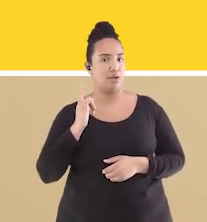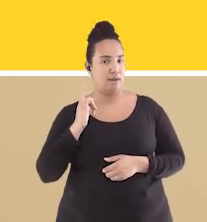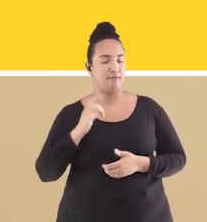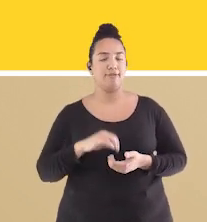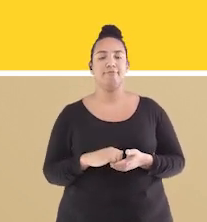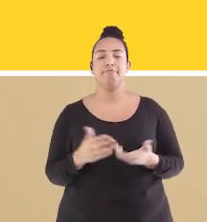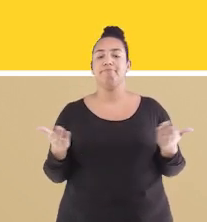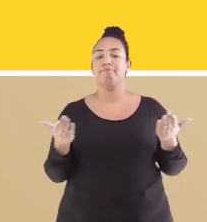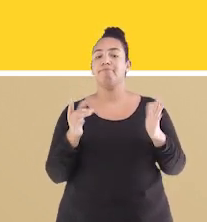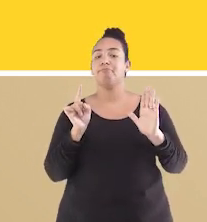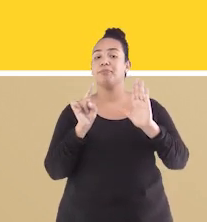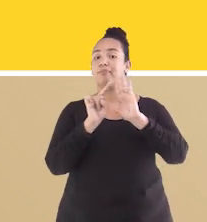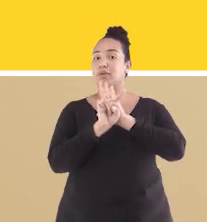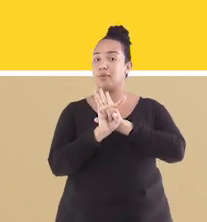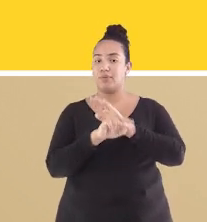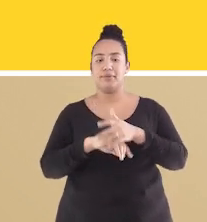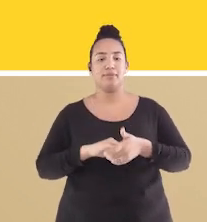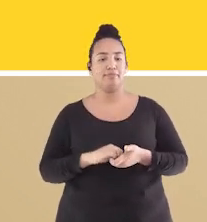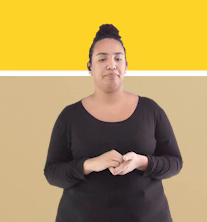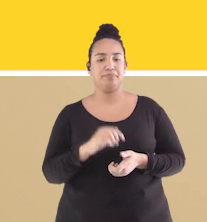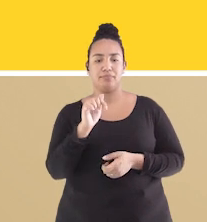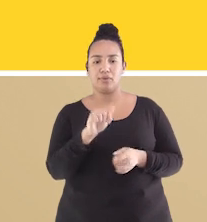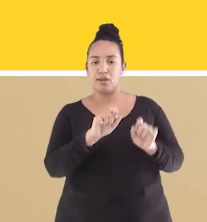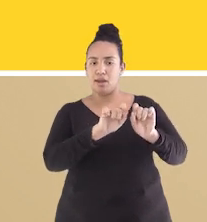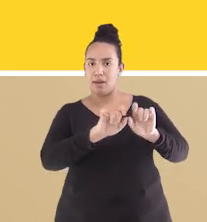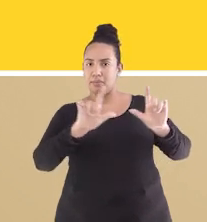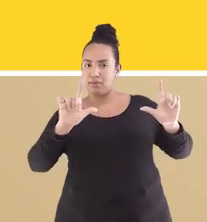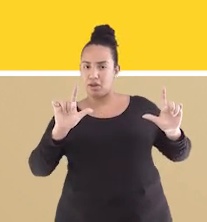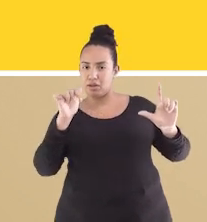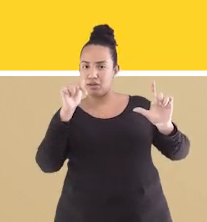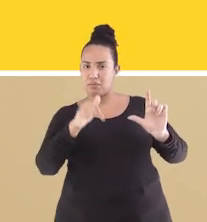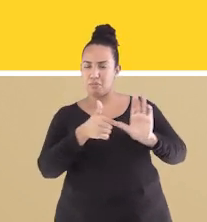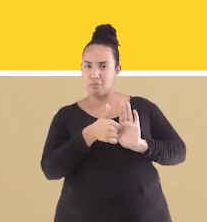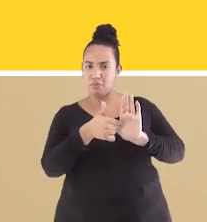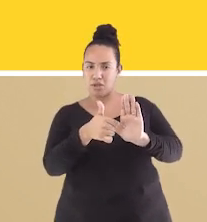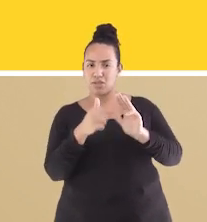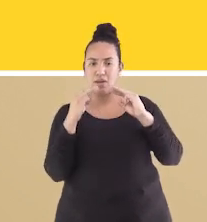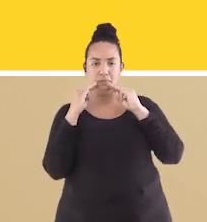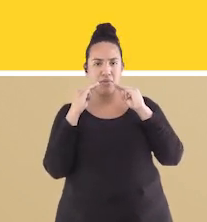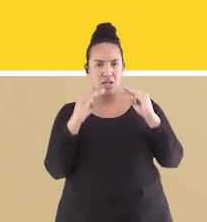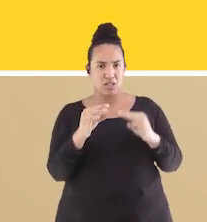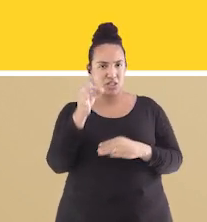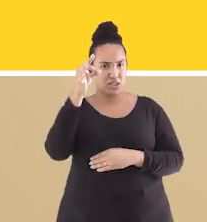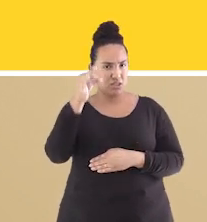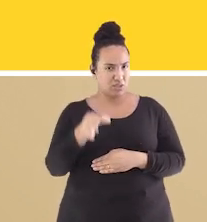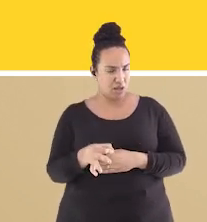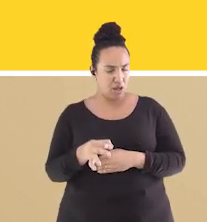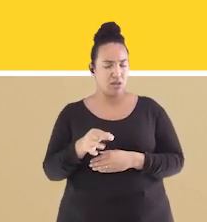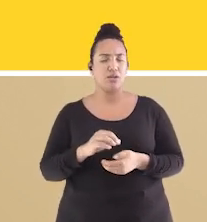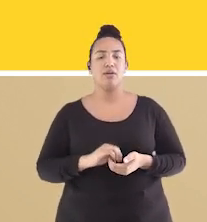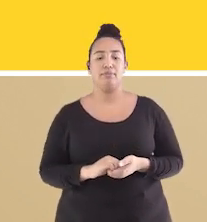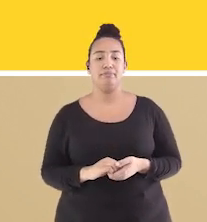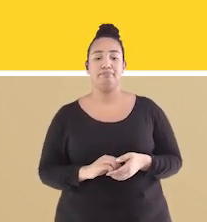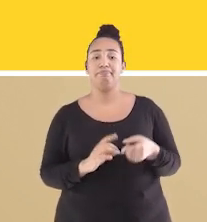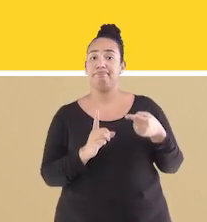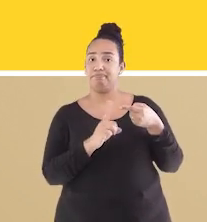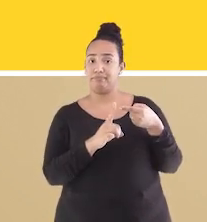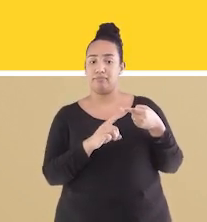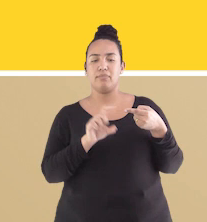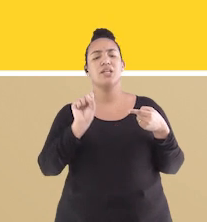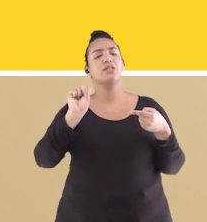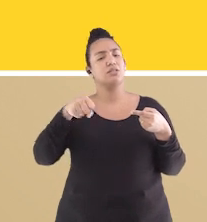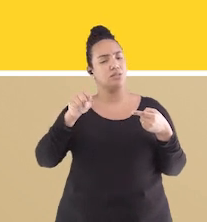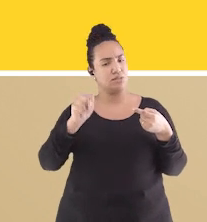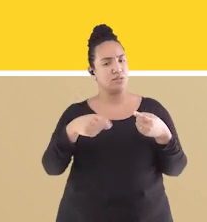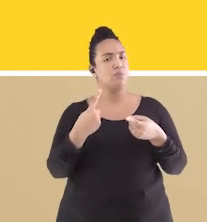nossa pergunta. A placa está transmitindo a mensagem desejada? Letra A.